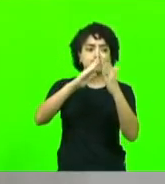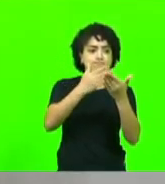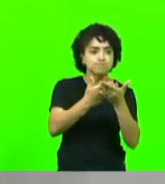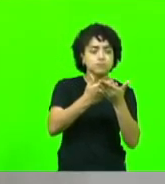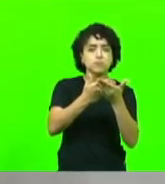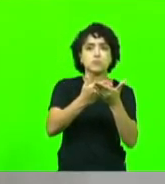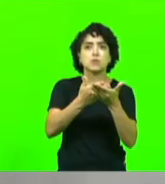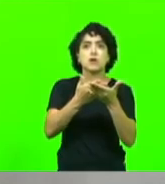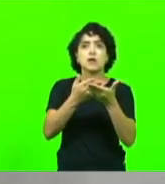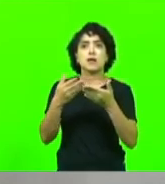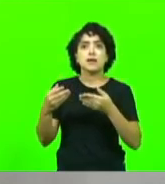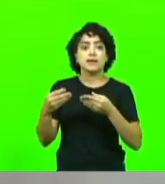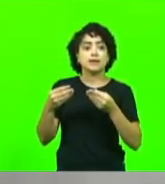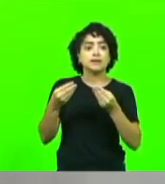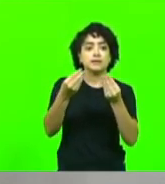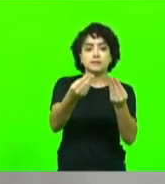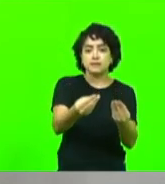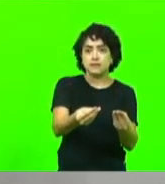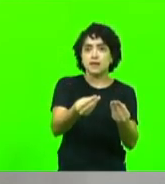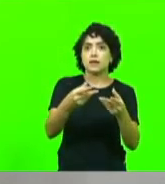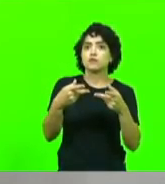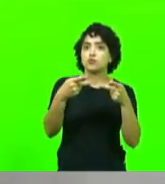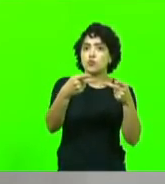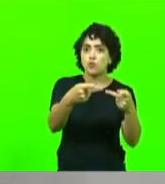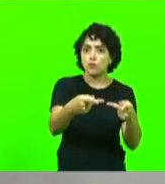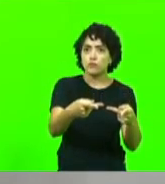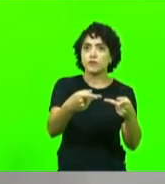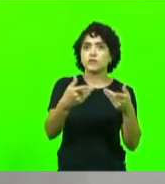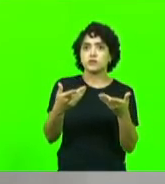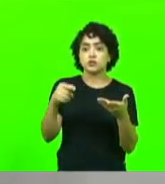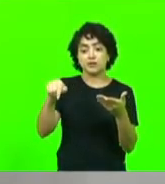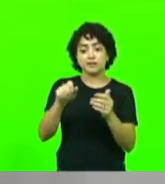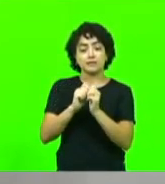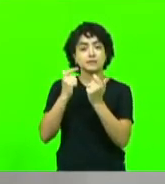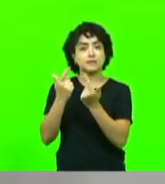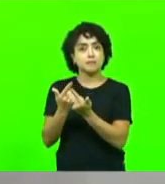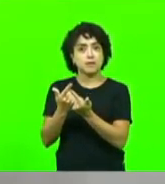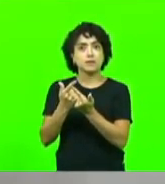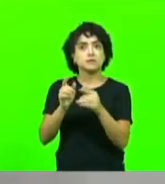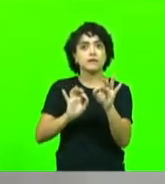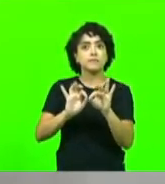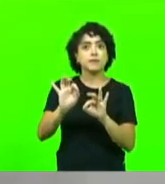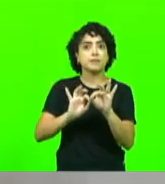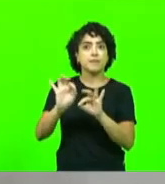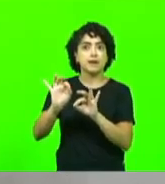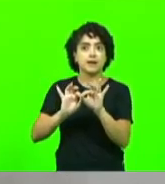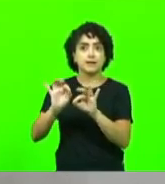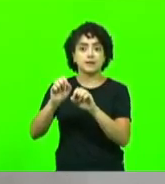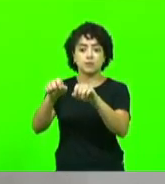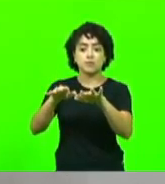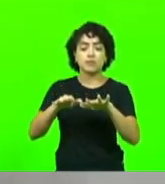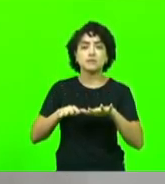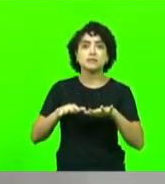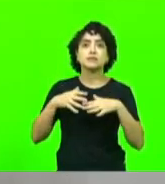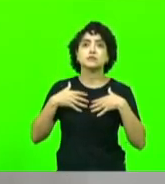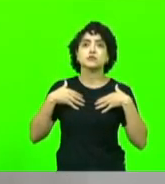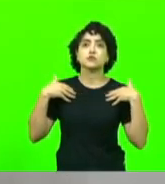de um convite que nós vamos realizar, a nossa Assembleia Legislativa vai realizar uma sessão solene no município de